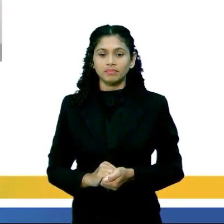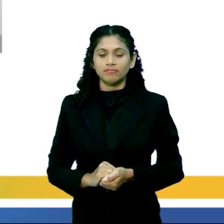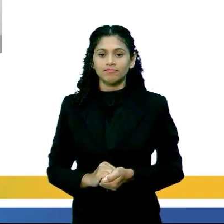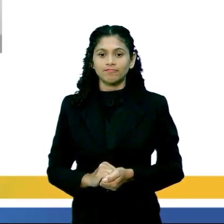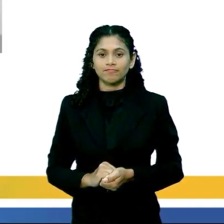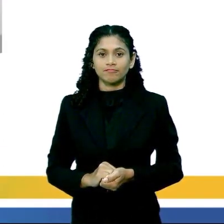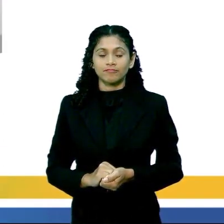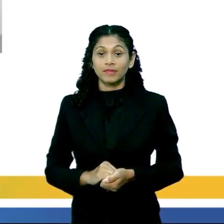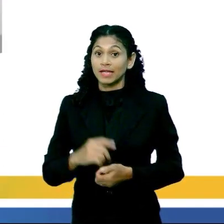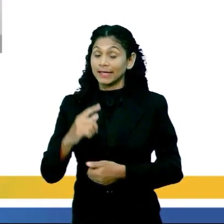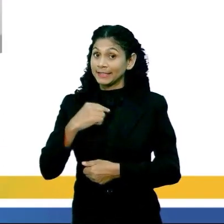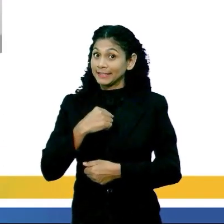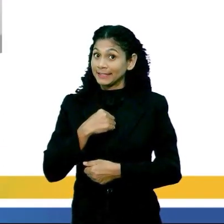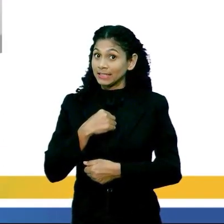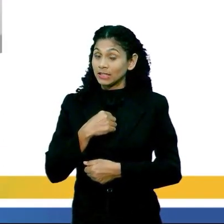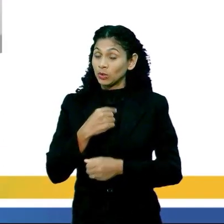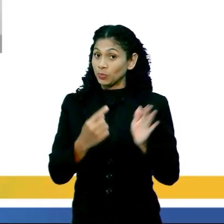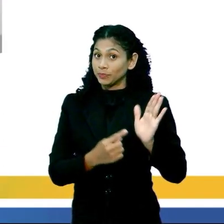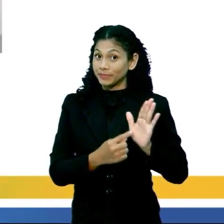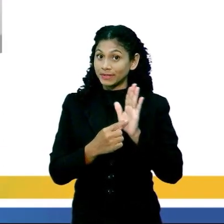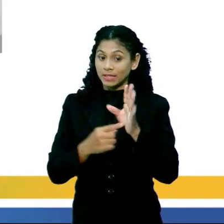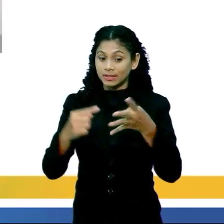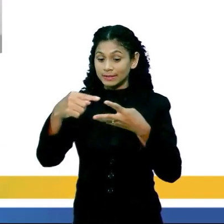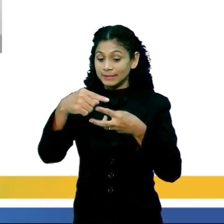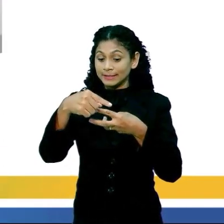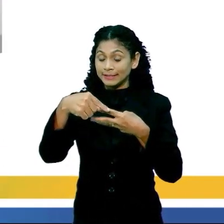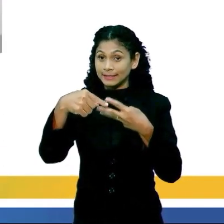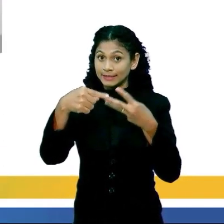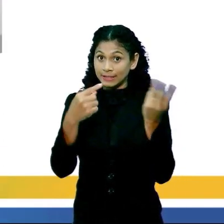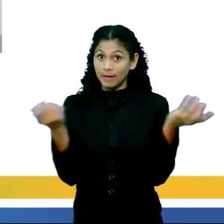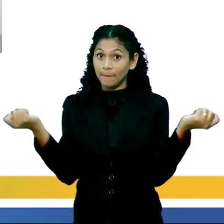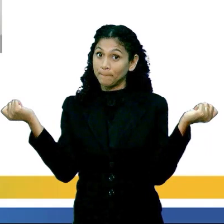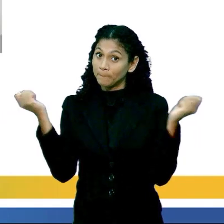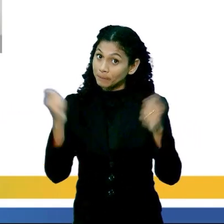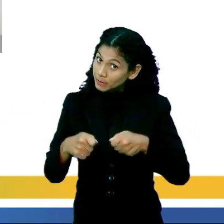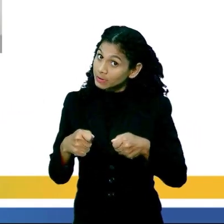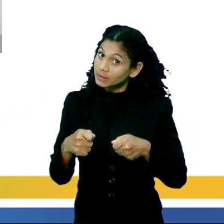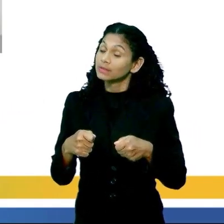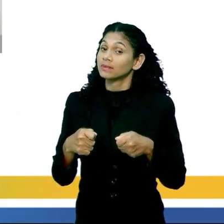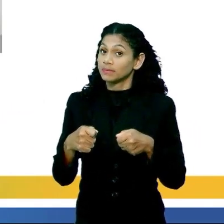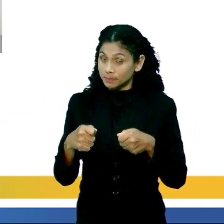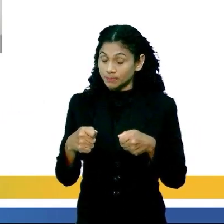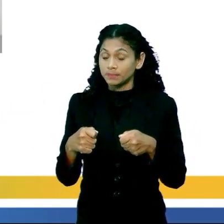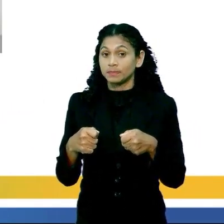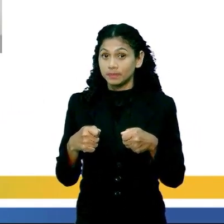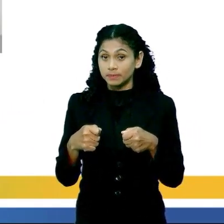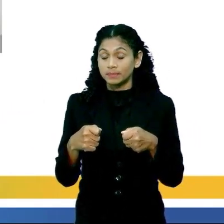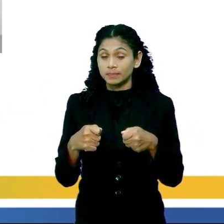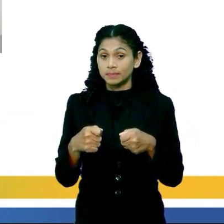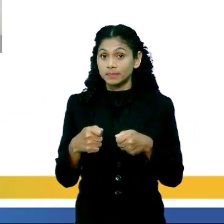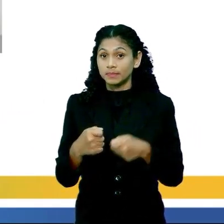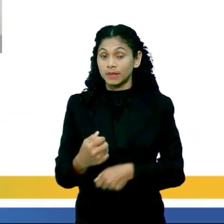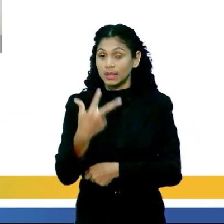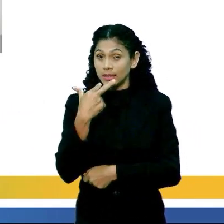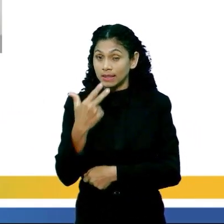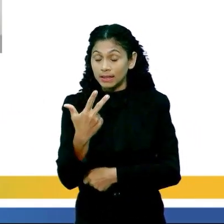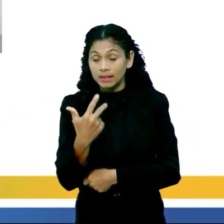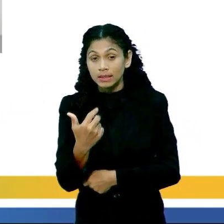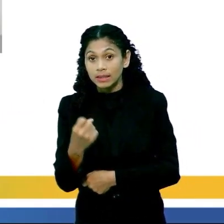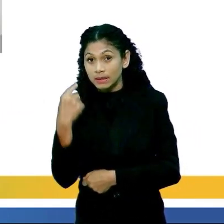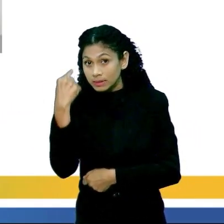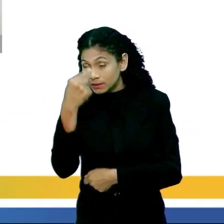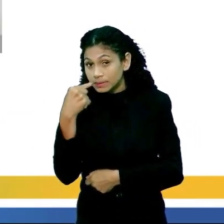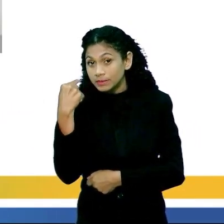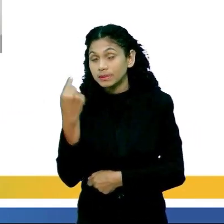3 pistas, né? Na verdade, são 3 possibilidades aí que a carta ela pode ser. Na língua espanhola, carta pode ser o